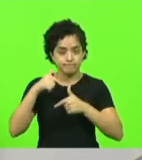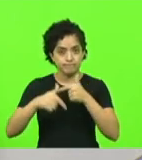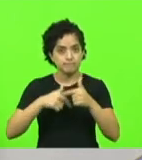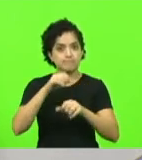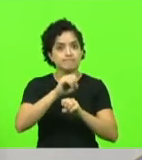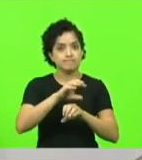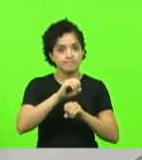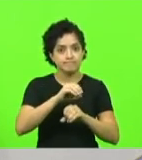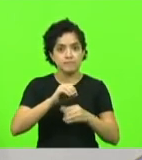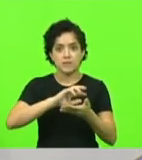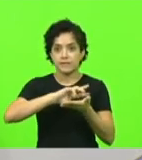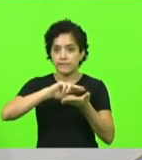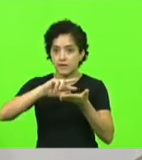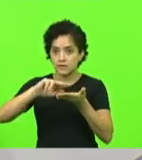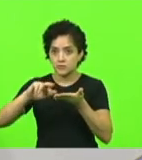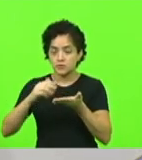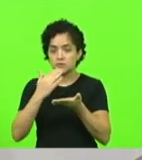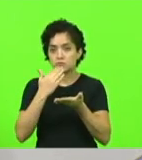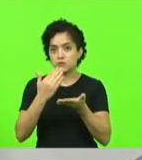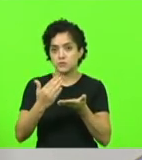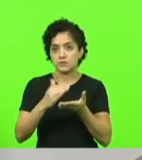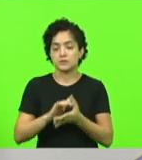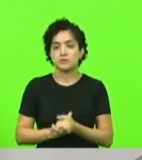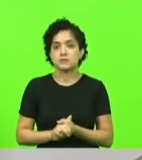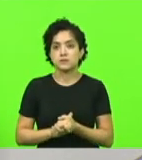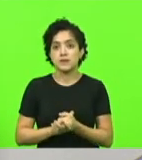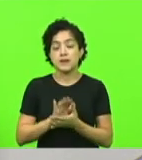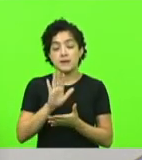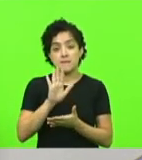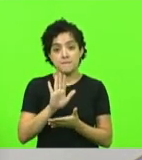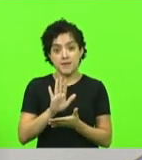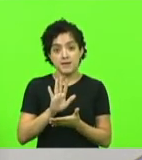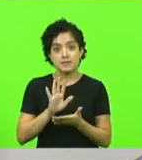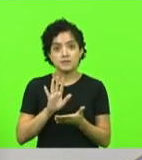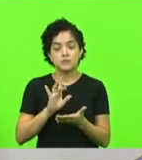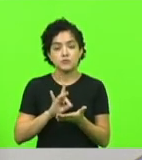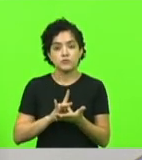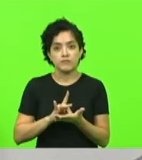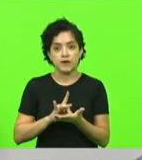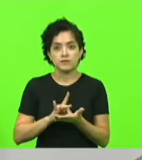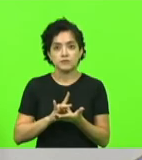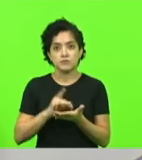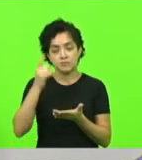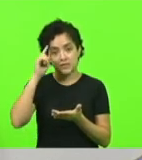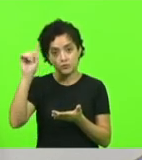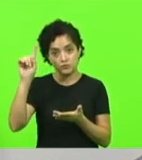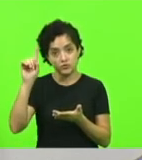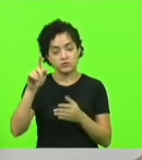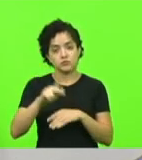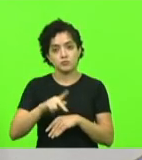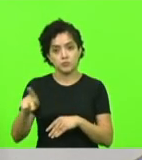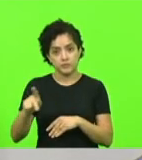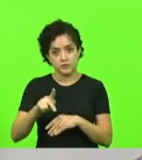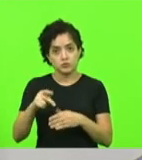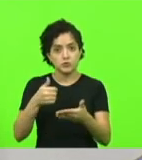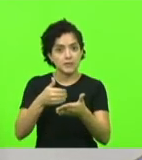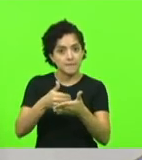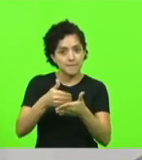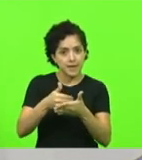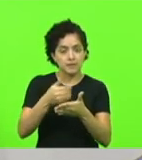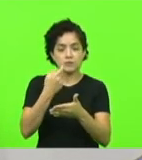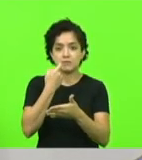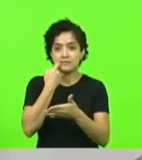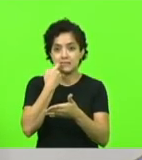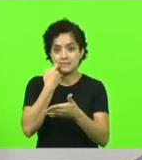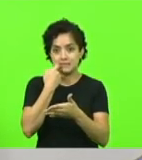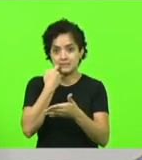de outras reivindicações. Mas o fato é que dia do professor está aí. É sexta-feira,